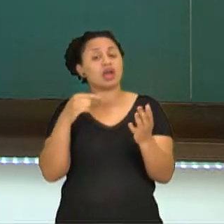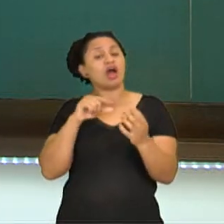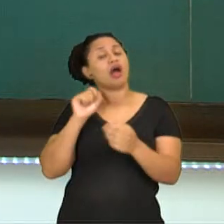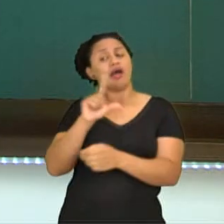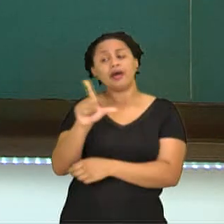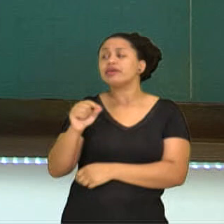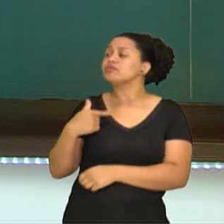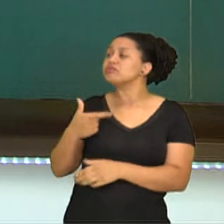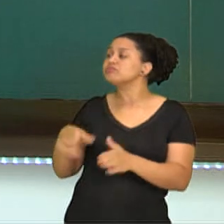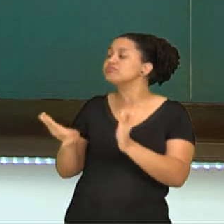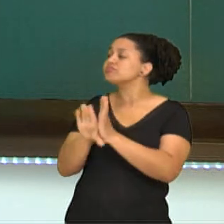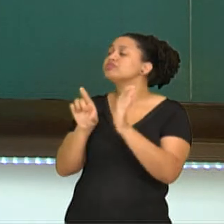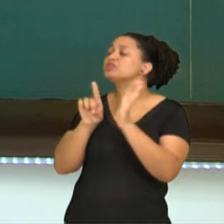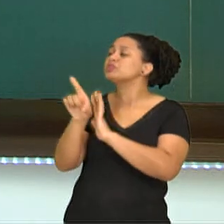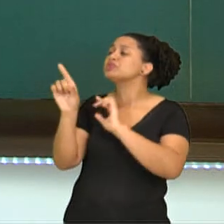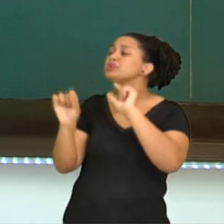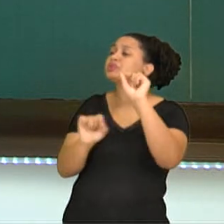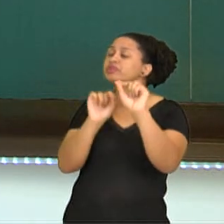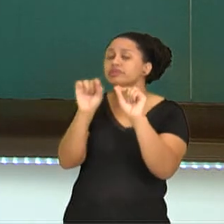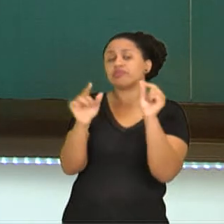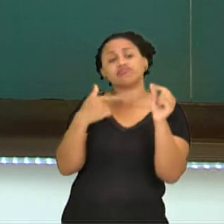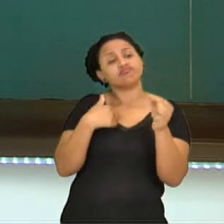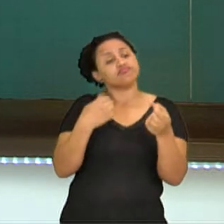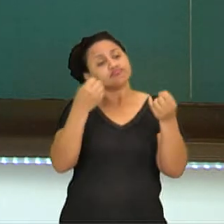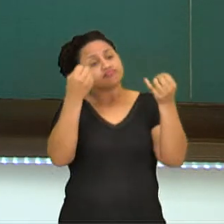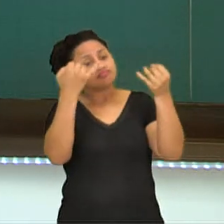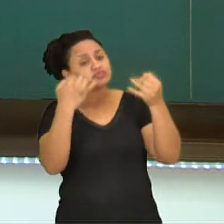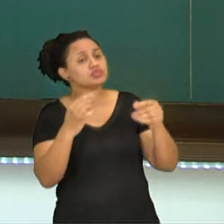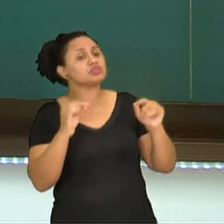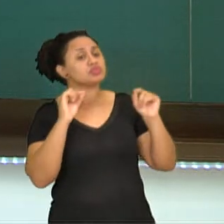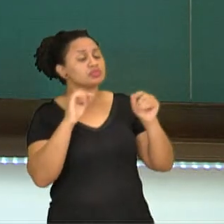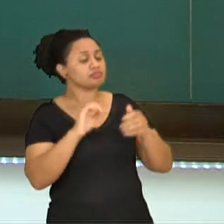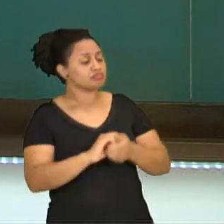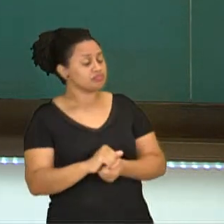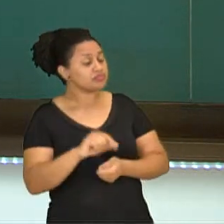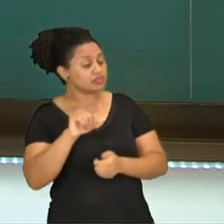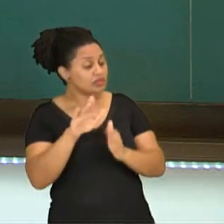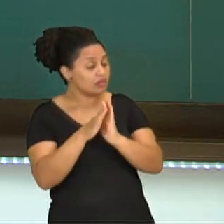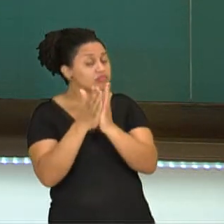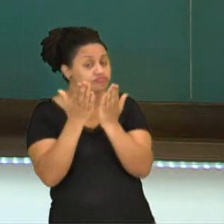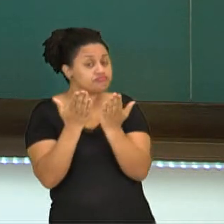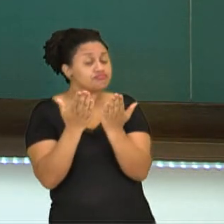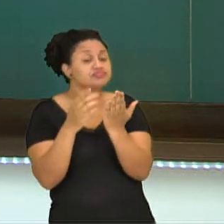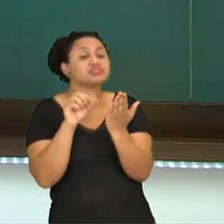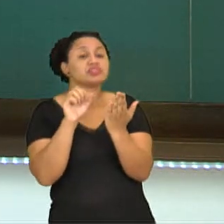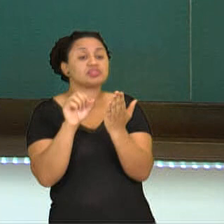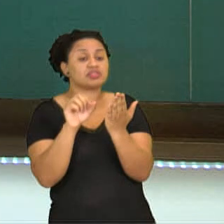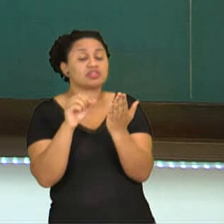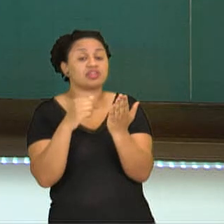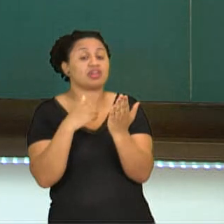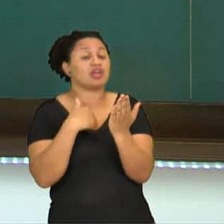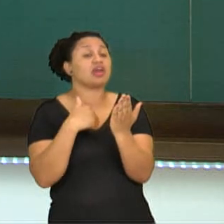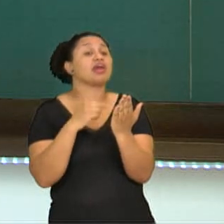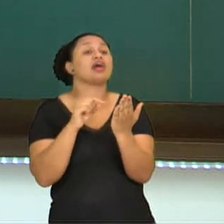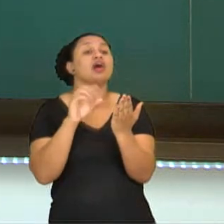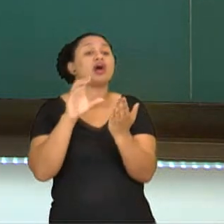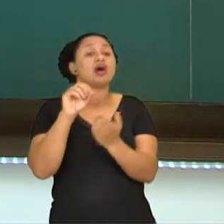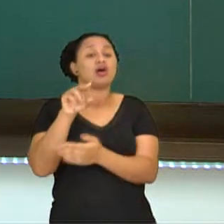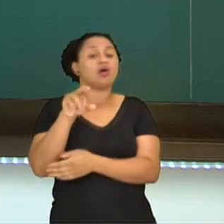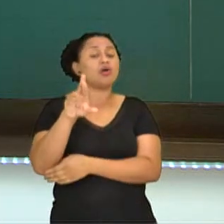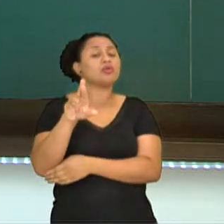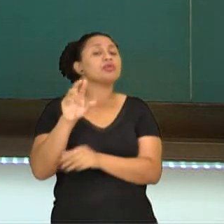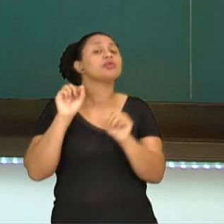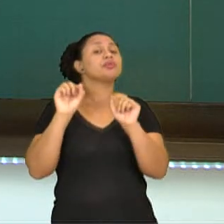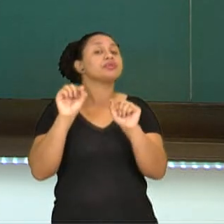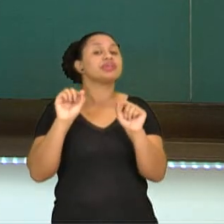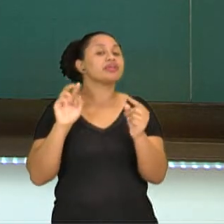que é aquilo, e aí ele fala, né? Esse our, ele se refere a quê?